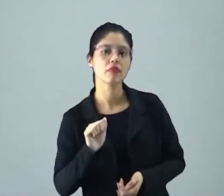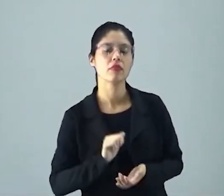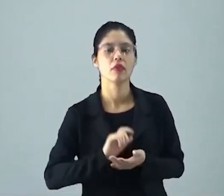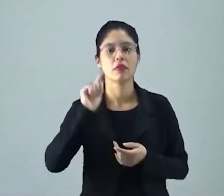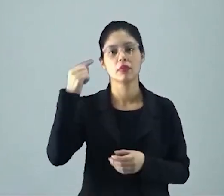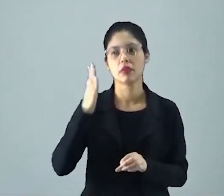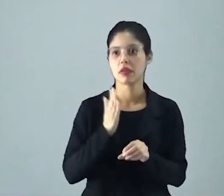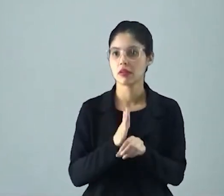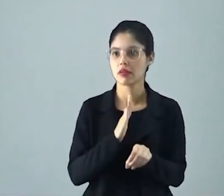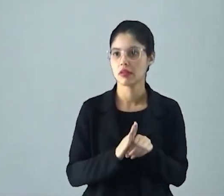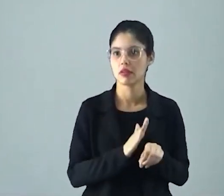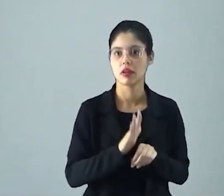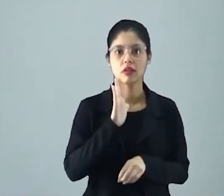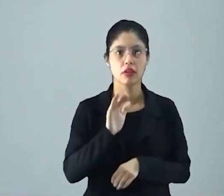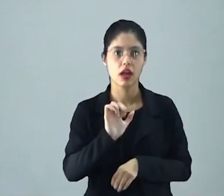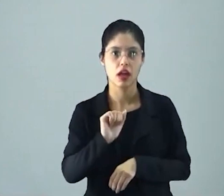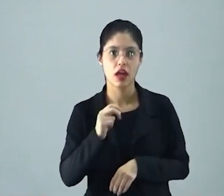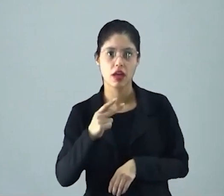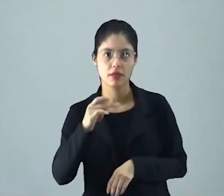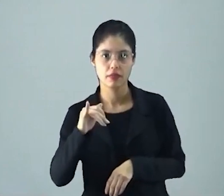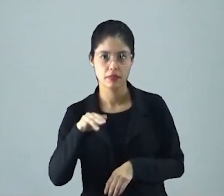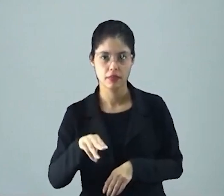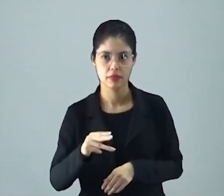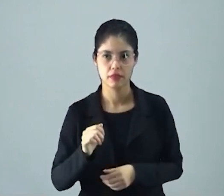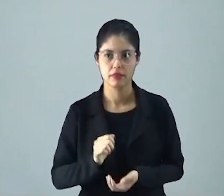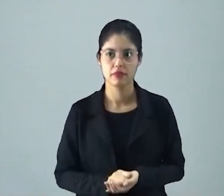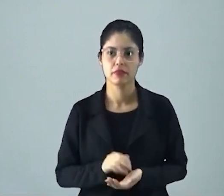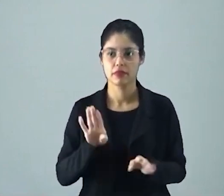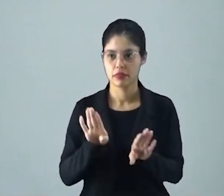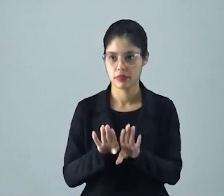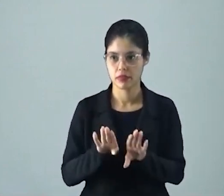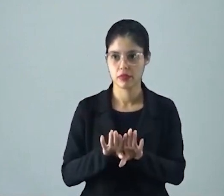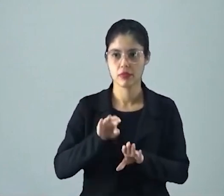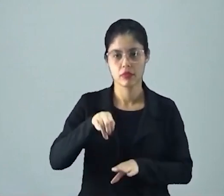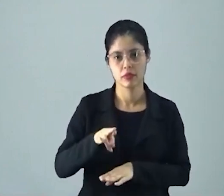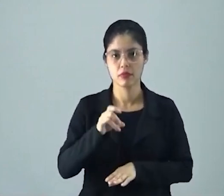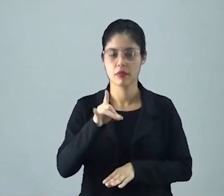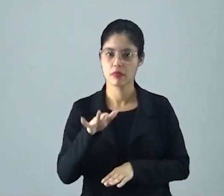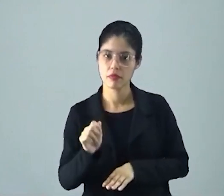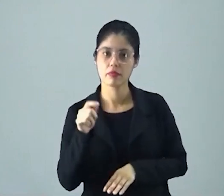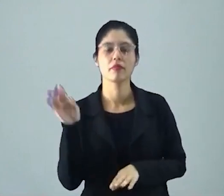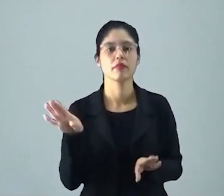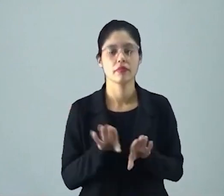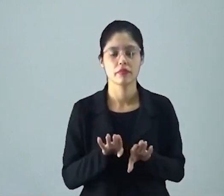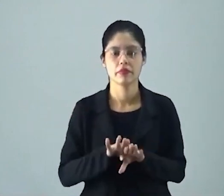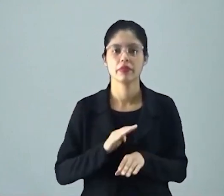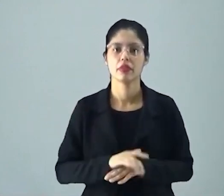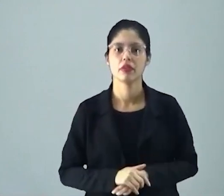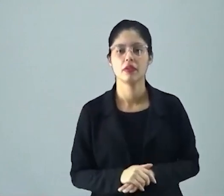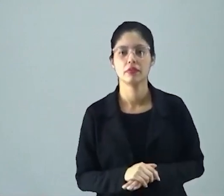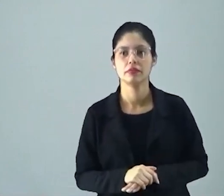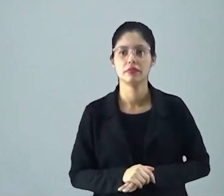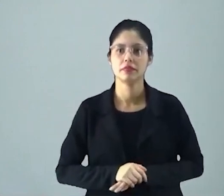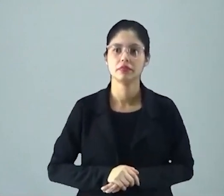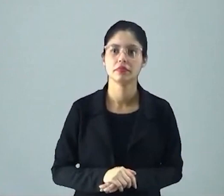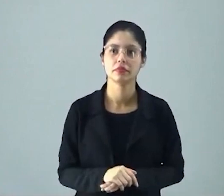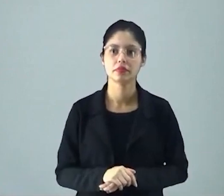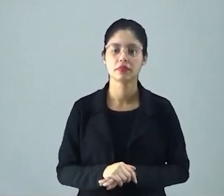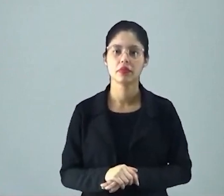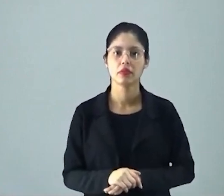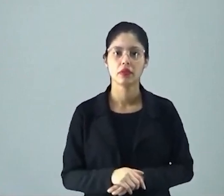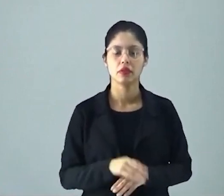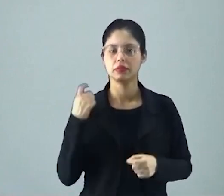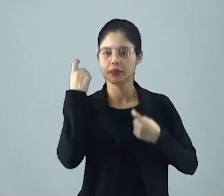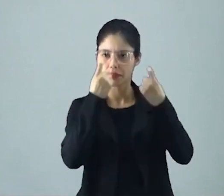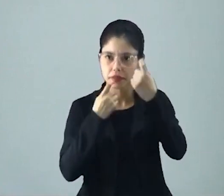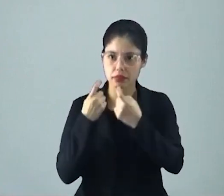né? Mas lá para o sul já eles chamam de aipim. Mas temos também a mandioca, que é comum para a gente, certo? Então